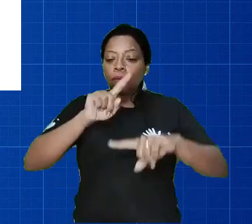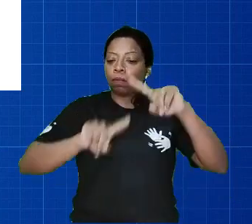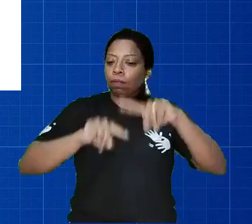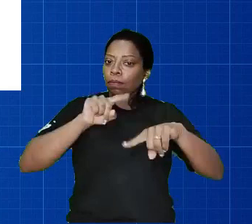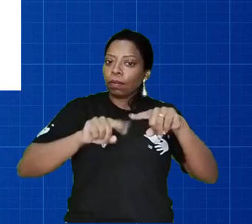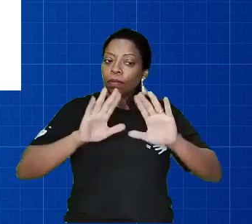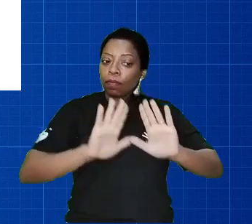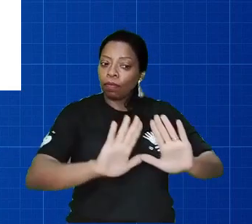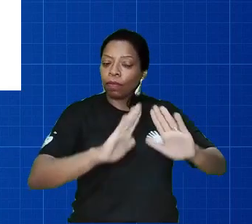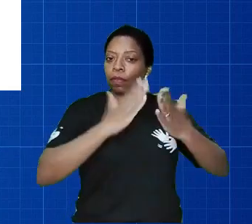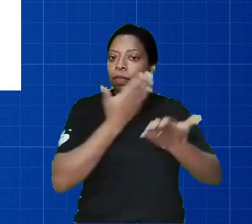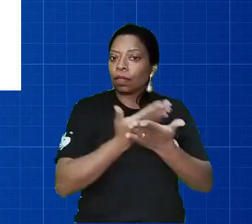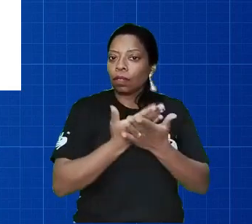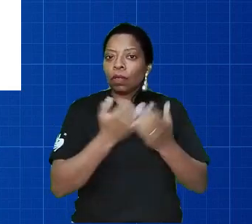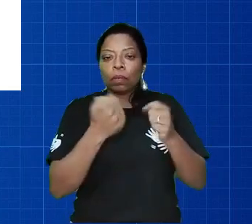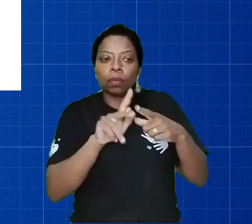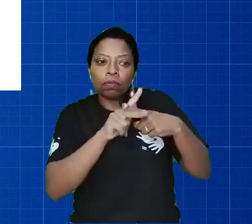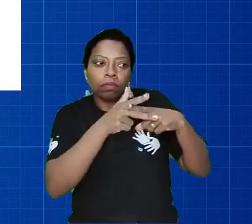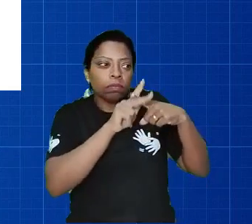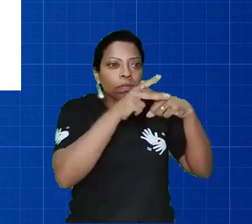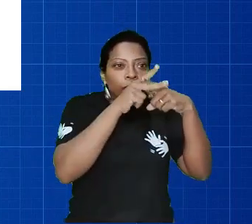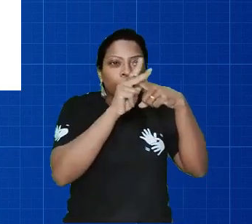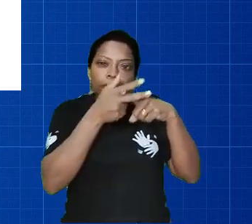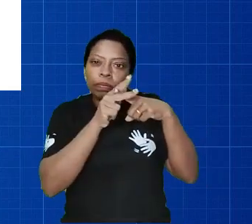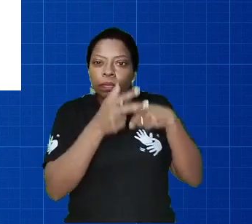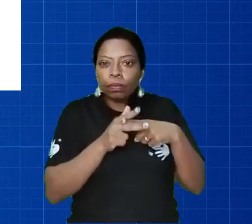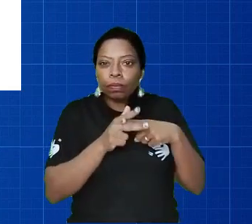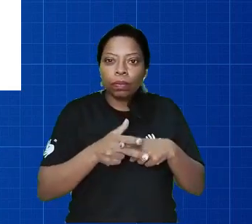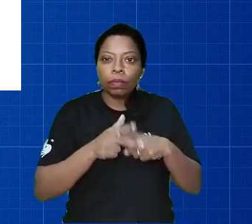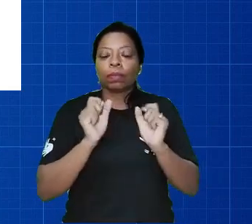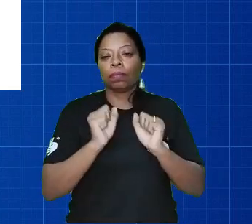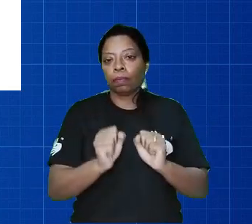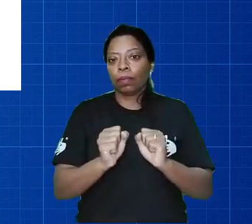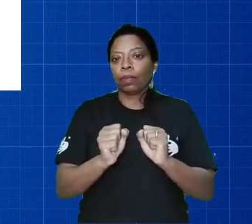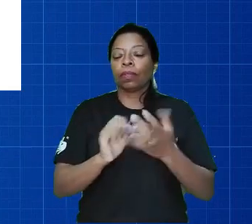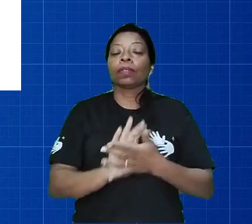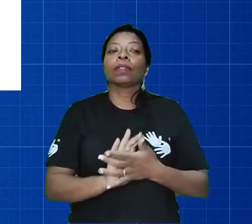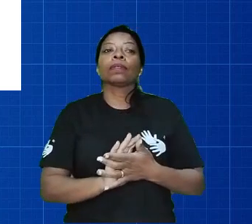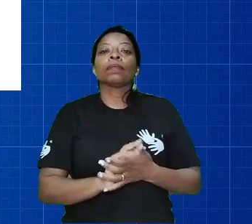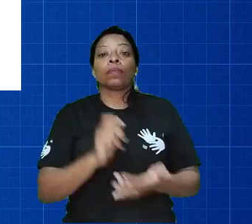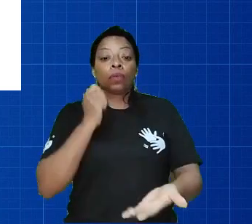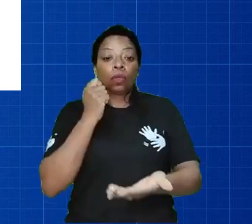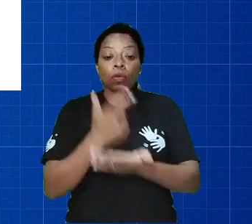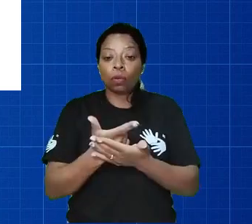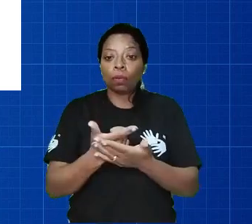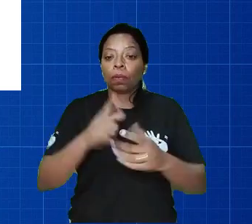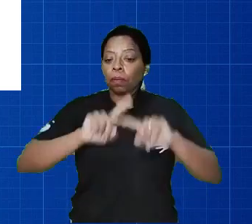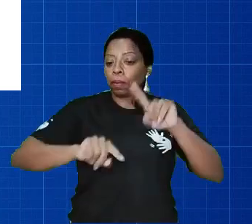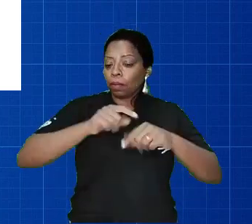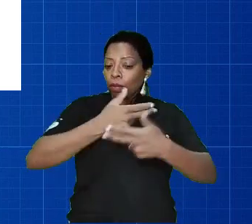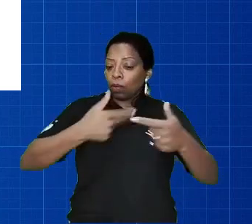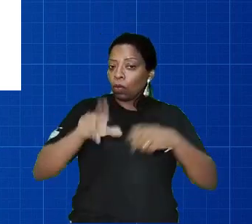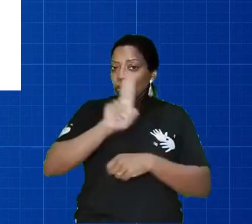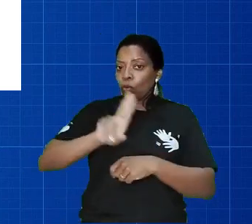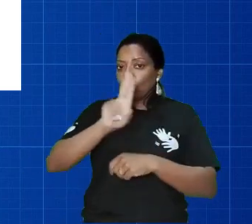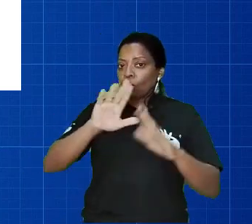para a realização de pequenos reparos, de pequenos serviços, na aquisição de material de consumo, na